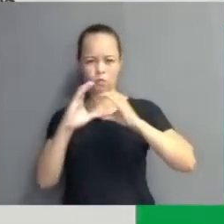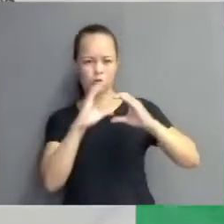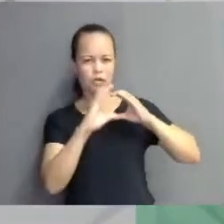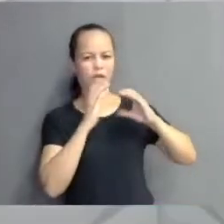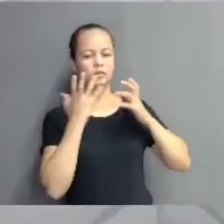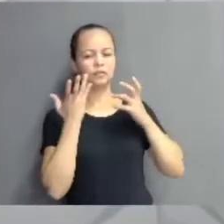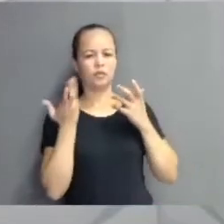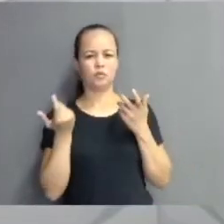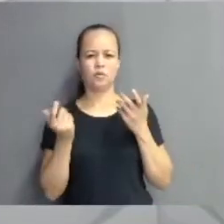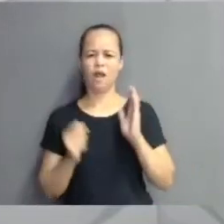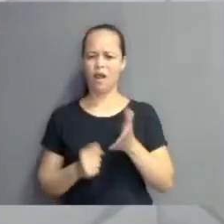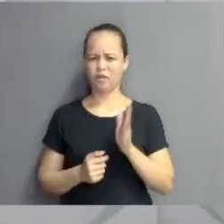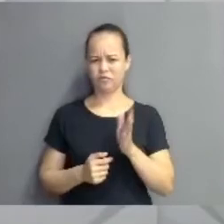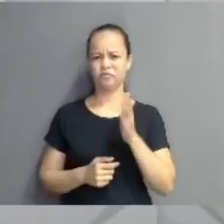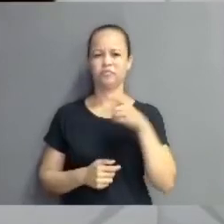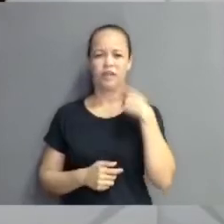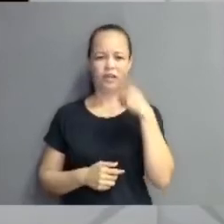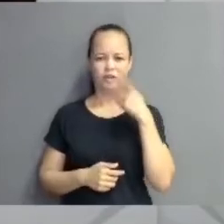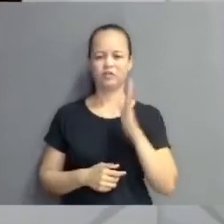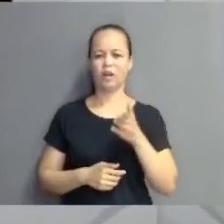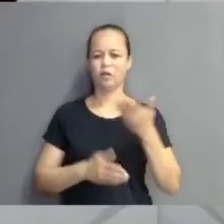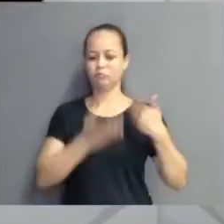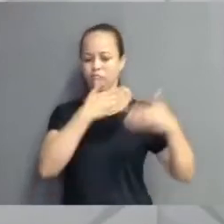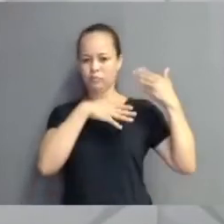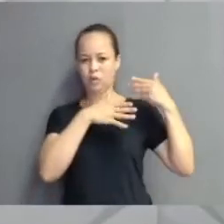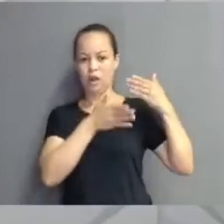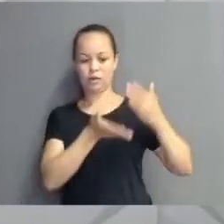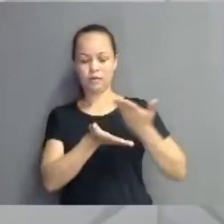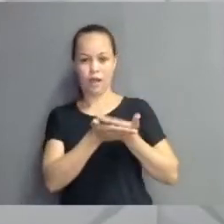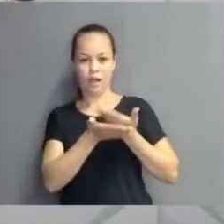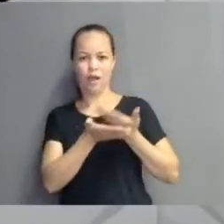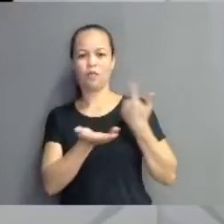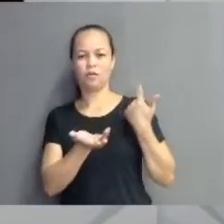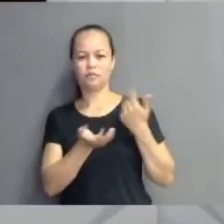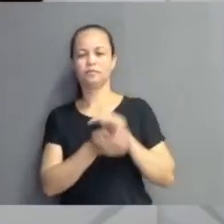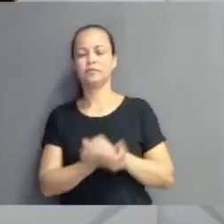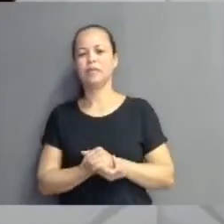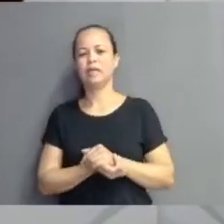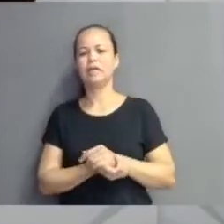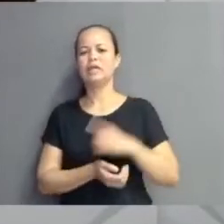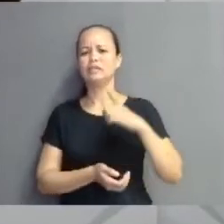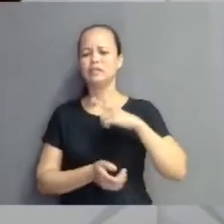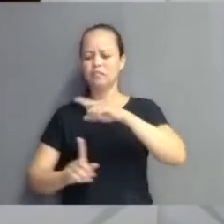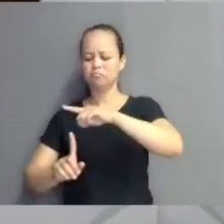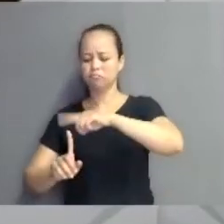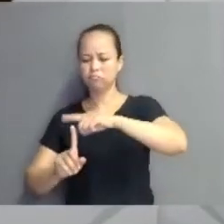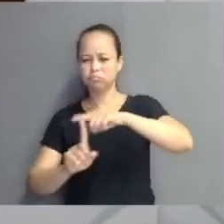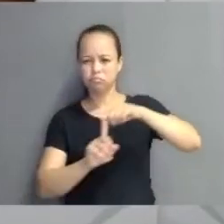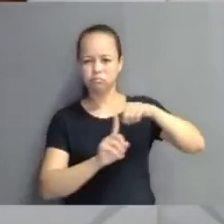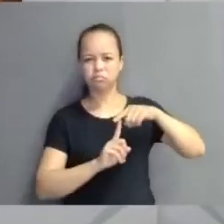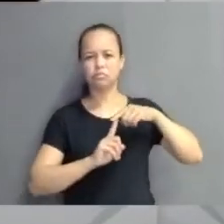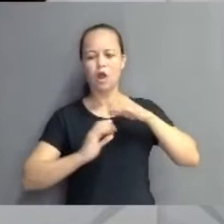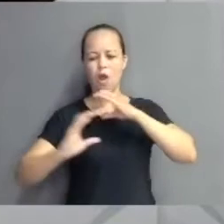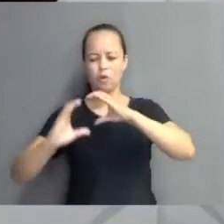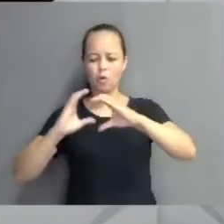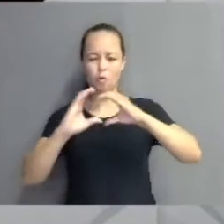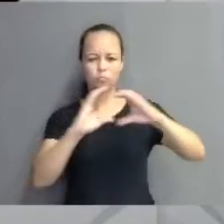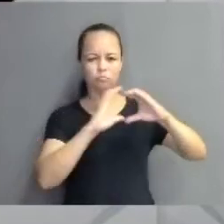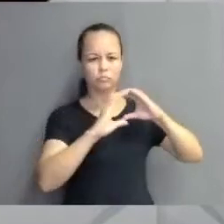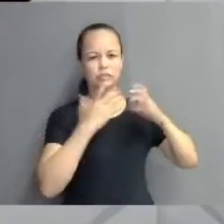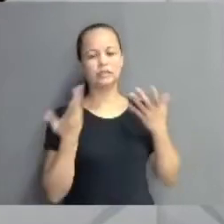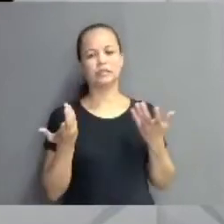Eu acho que eu só falei isso aqui com você lá no começo da aula né que existem tipos diferentes de se comunicar